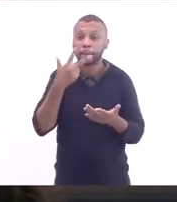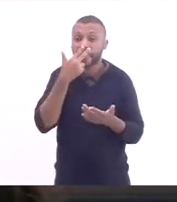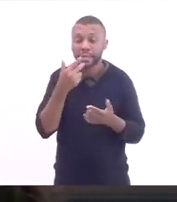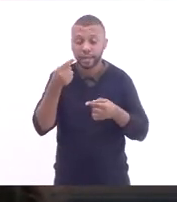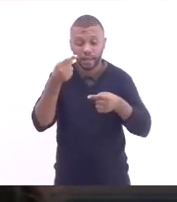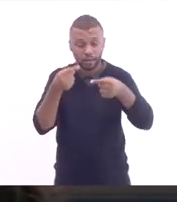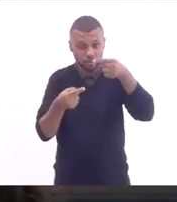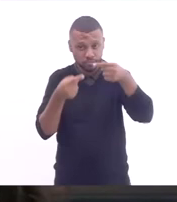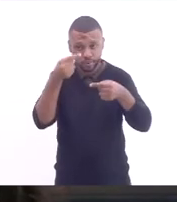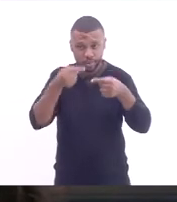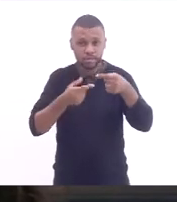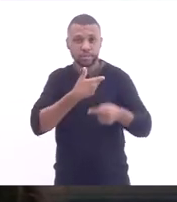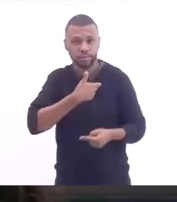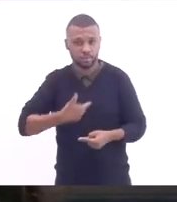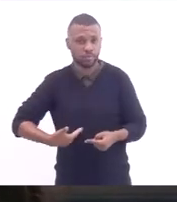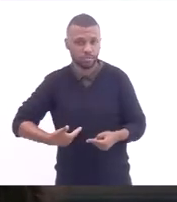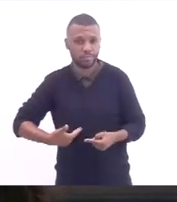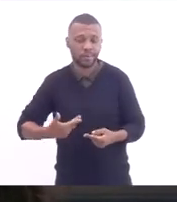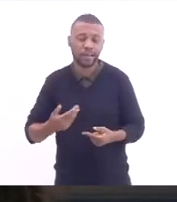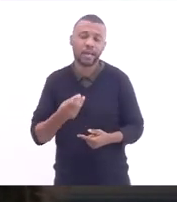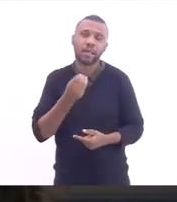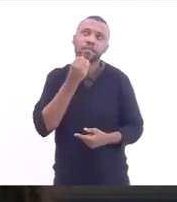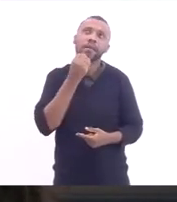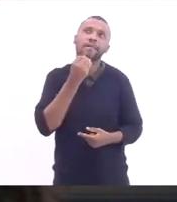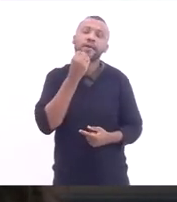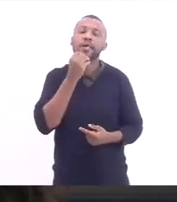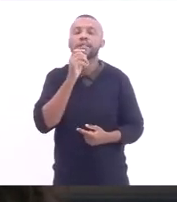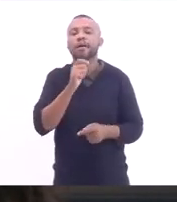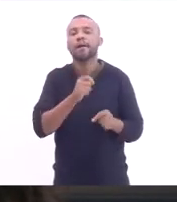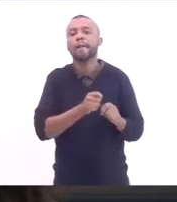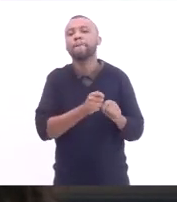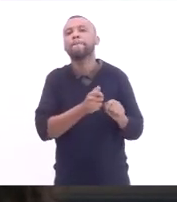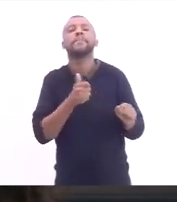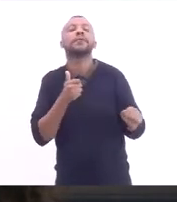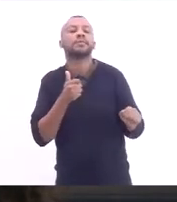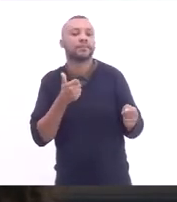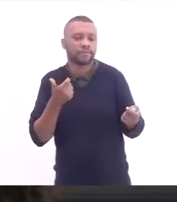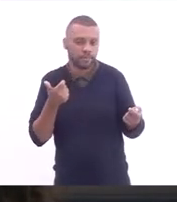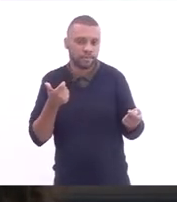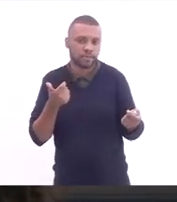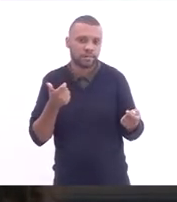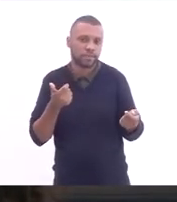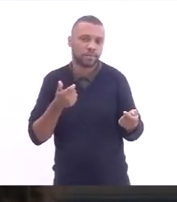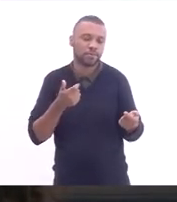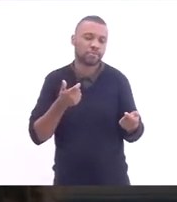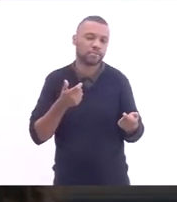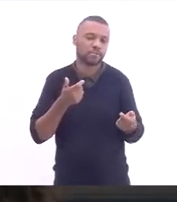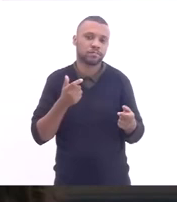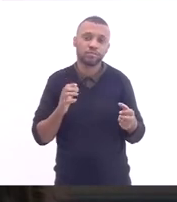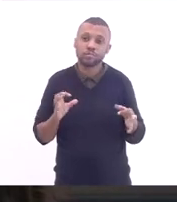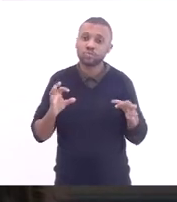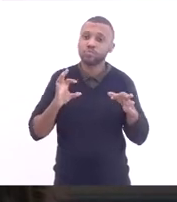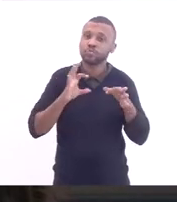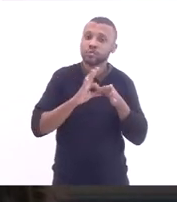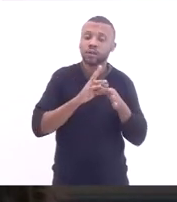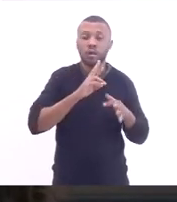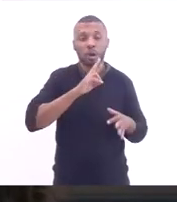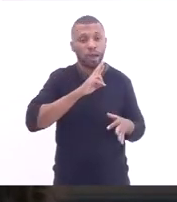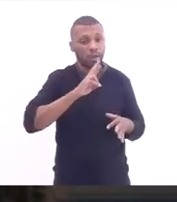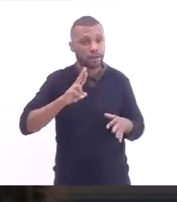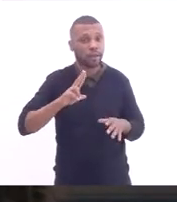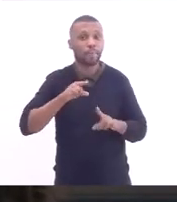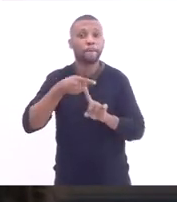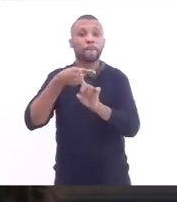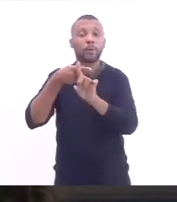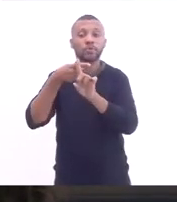políticas públicas que deveriam ser beneficiárias de um resultado positivo de orçamento,